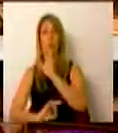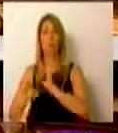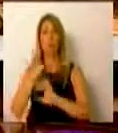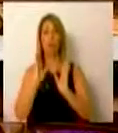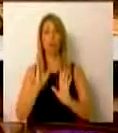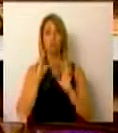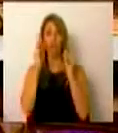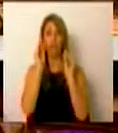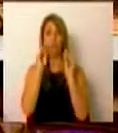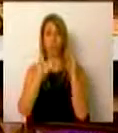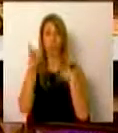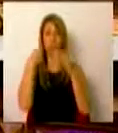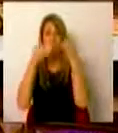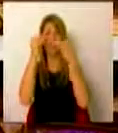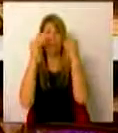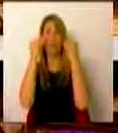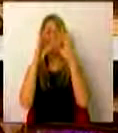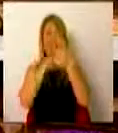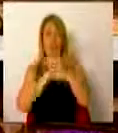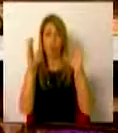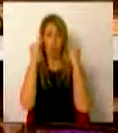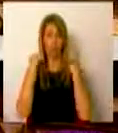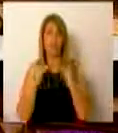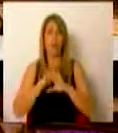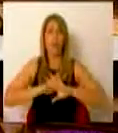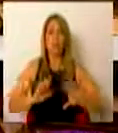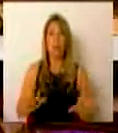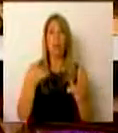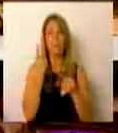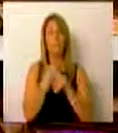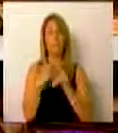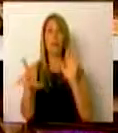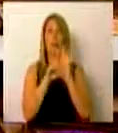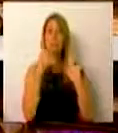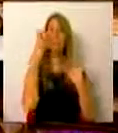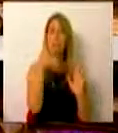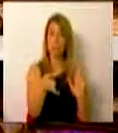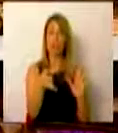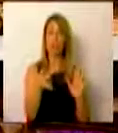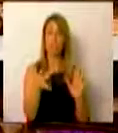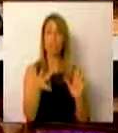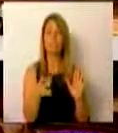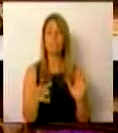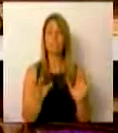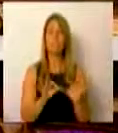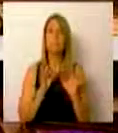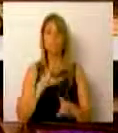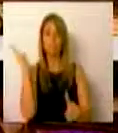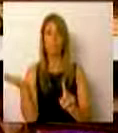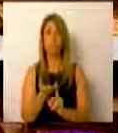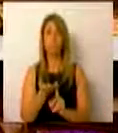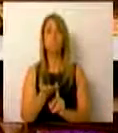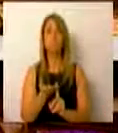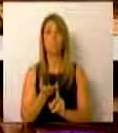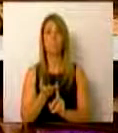adquirida, e que, como a própria referência da lei o diz, passa a tipificar-se como uma infração penal o